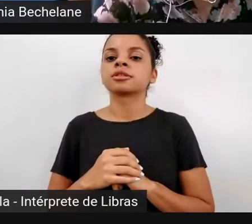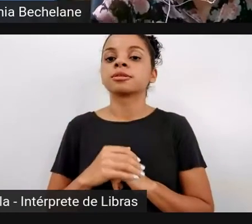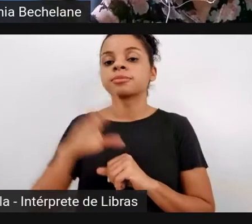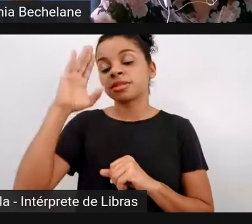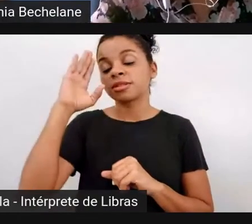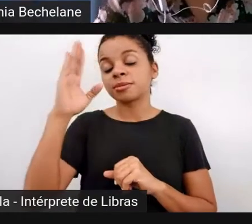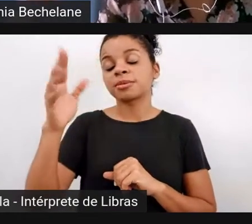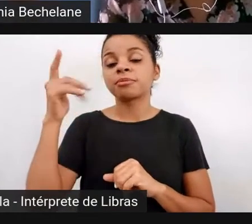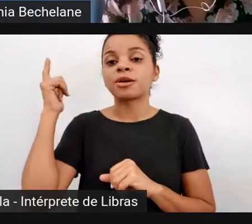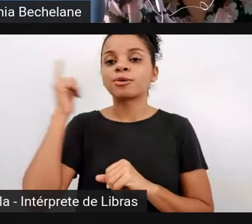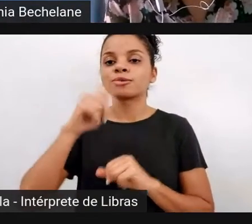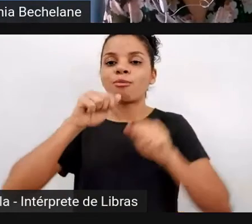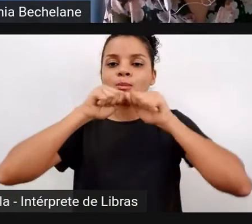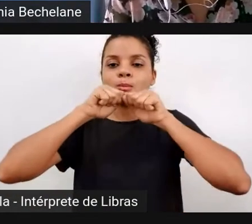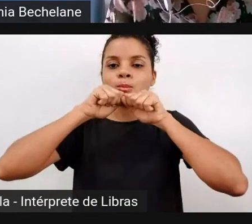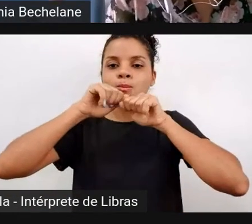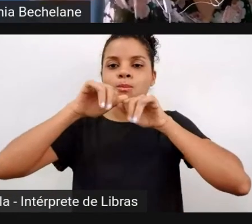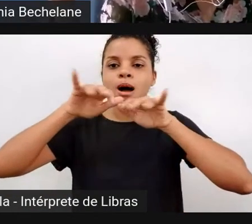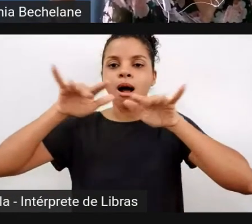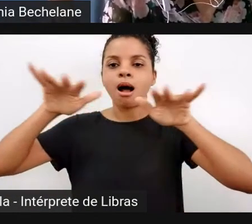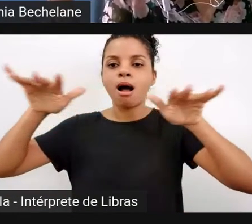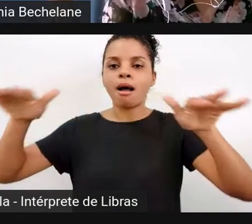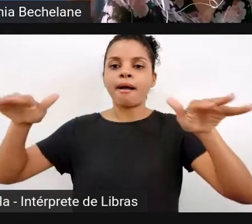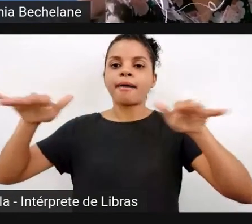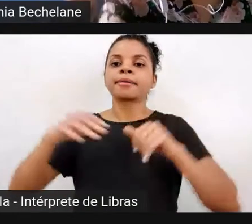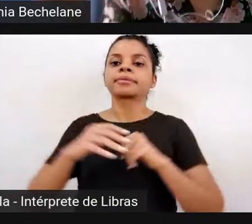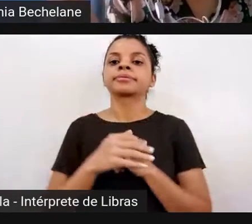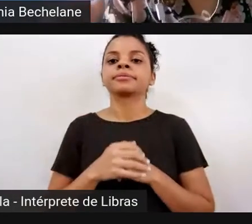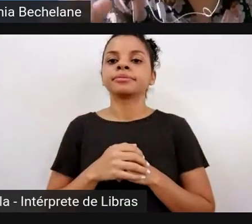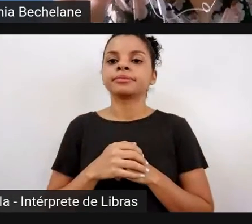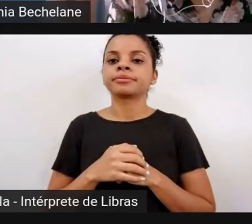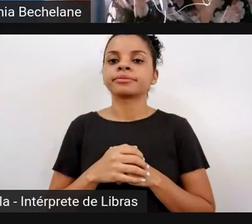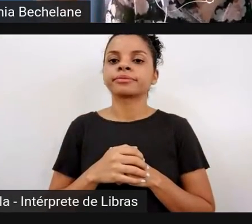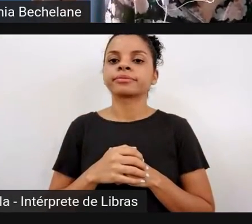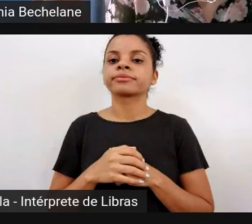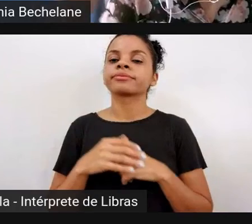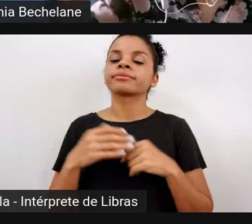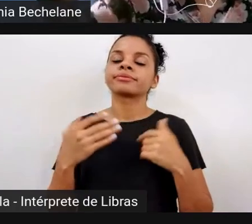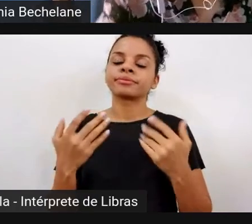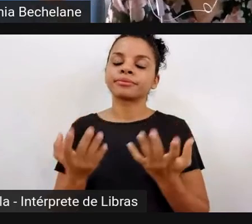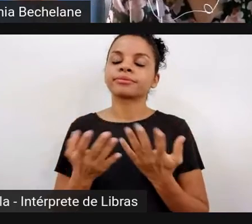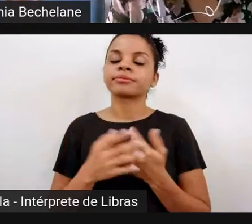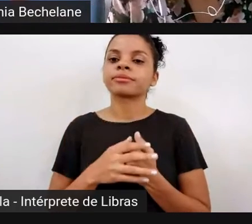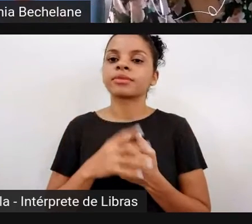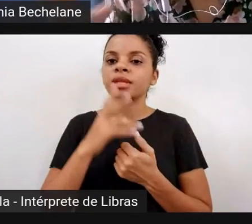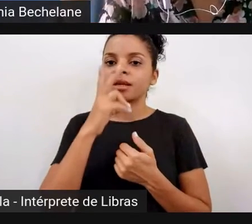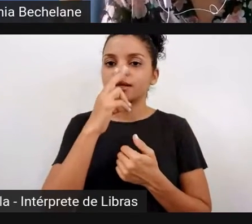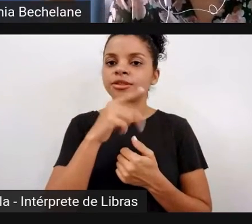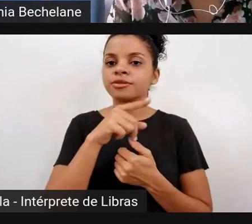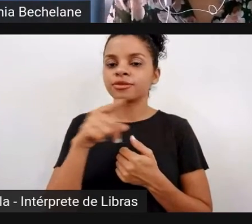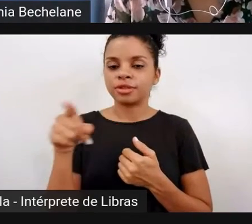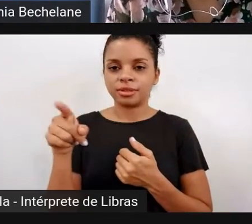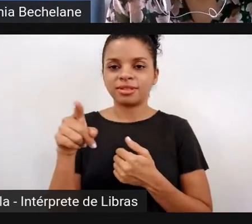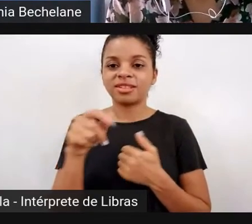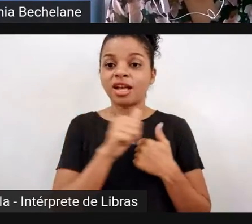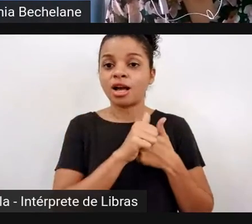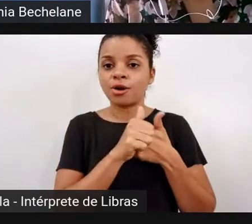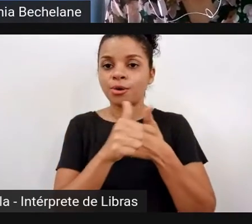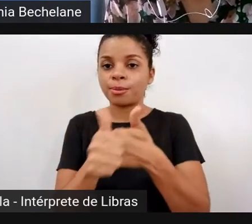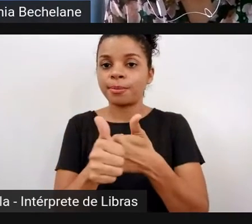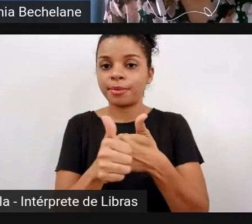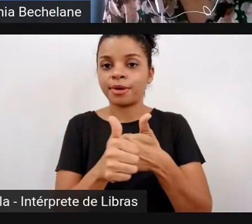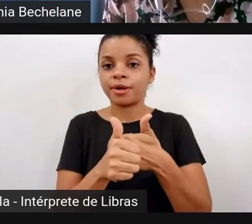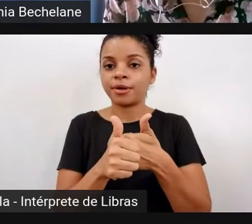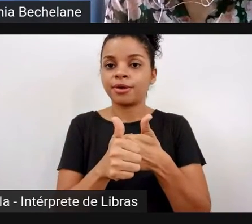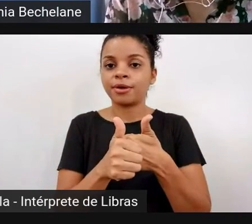né, parceria com influenciadores e tal. Aí, para terminar, eu acho que vocês têm acompanhado aí toda a discussão